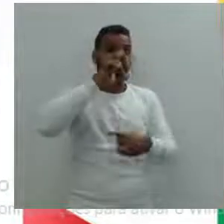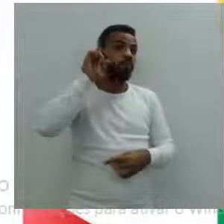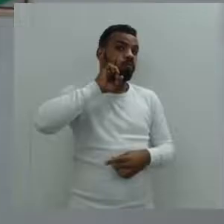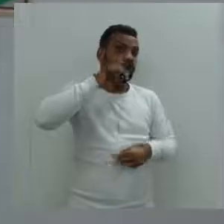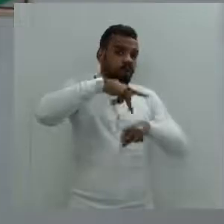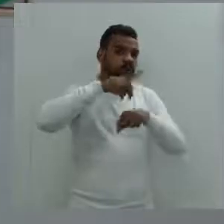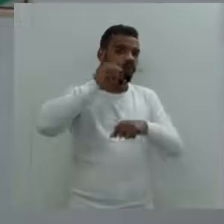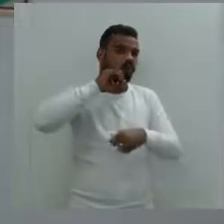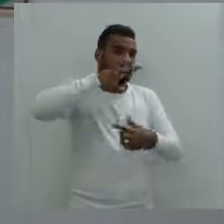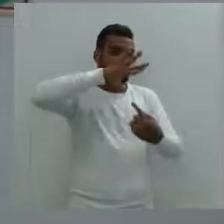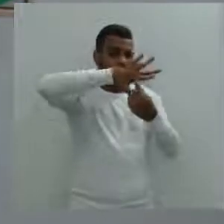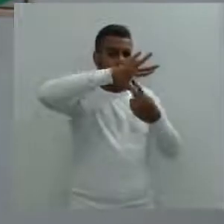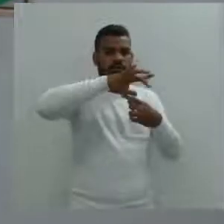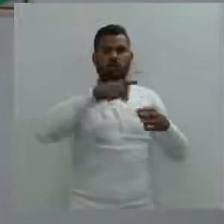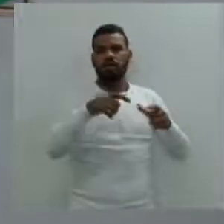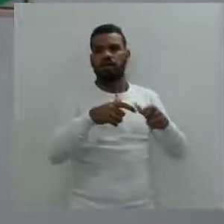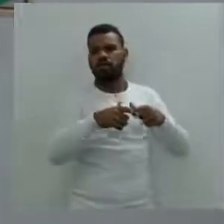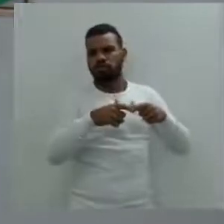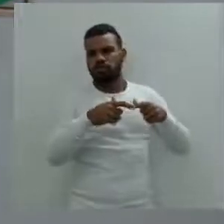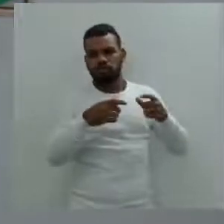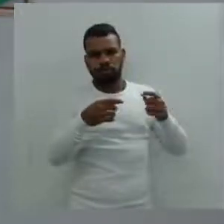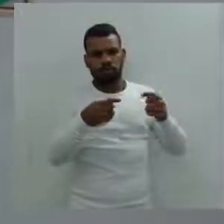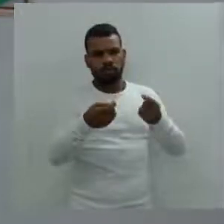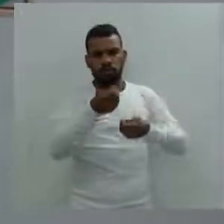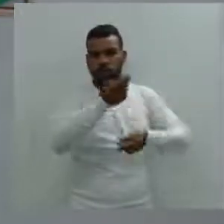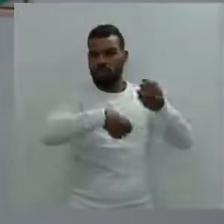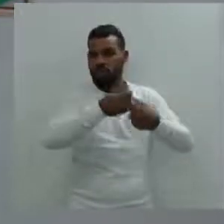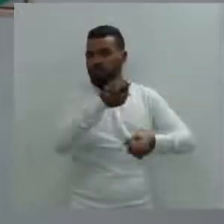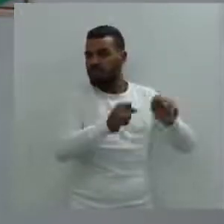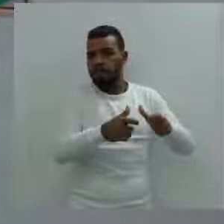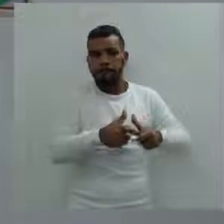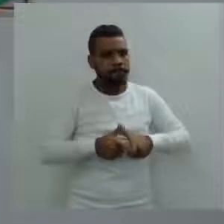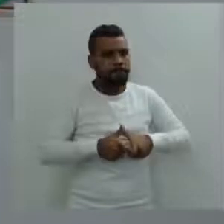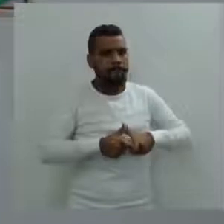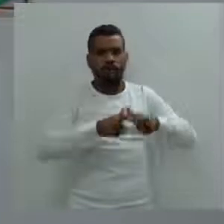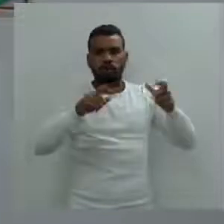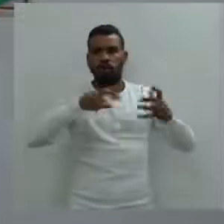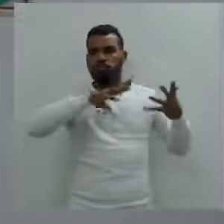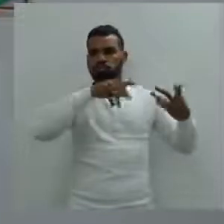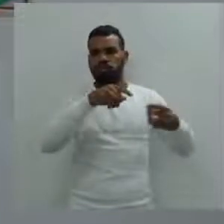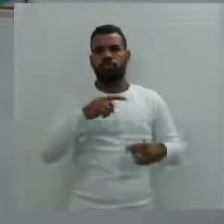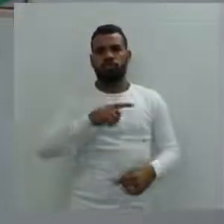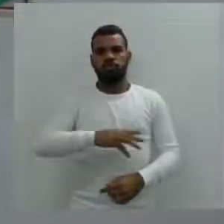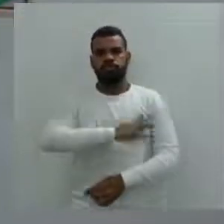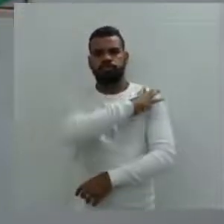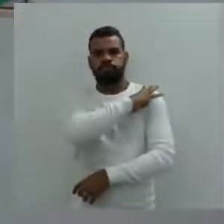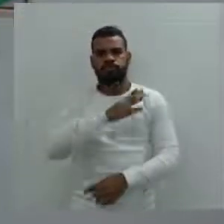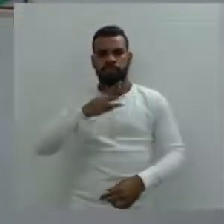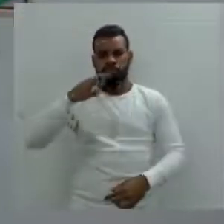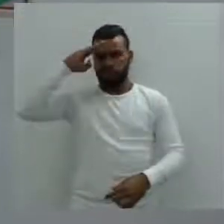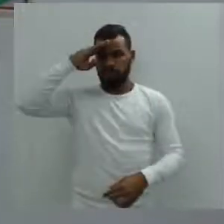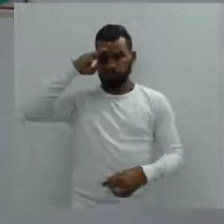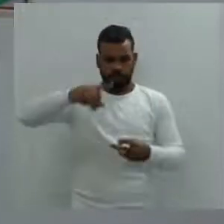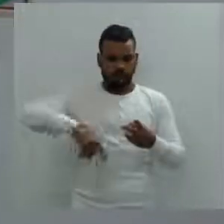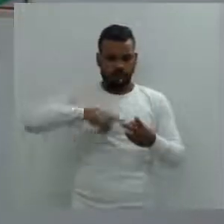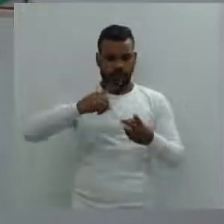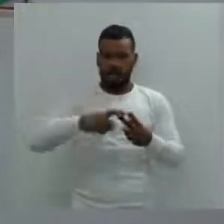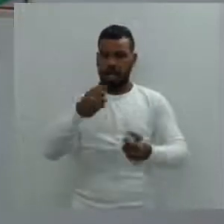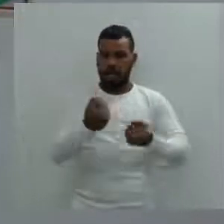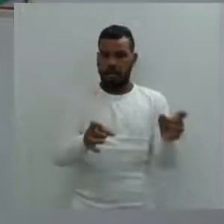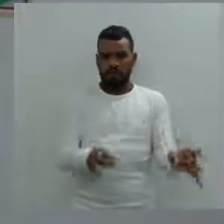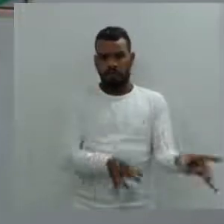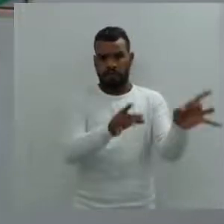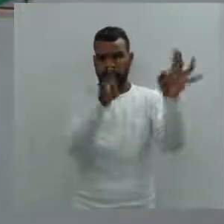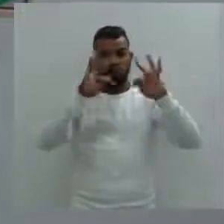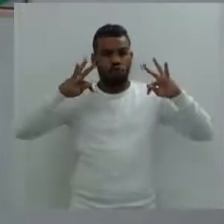se tornar, sem dúvida, uma das maiores indústrias, né, tanto militar quanto de carro, de tudo